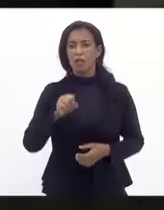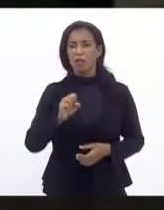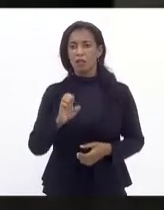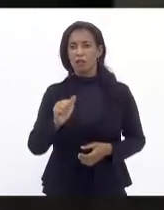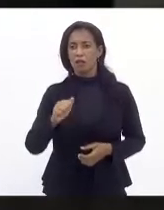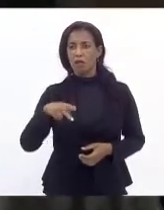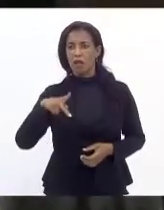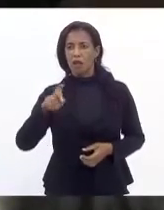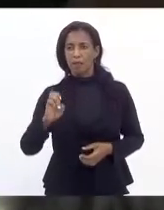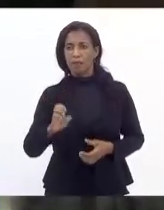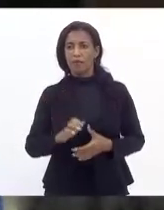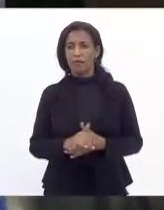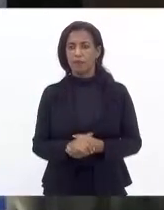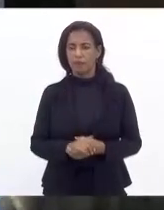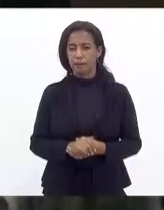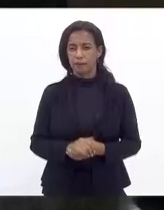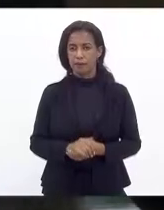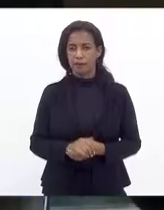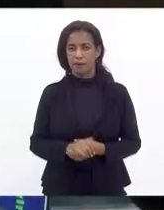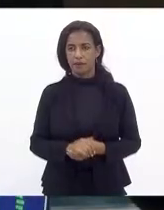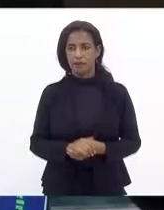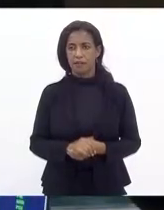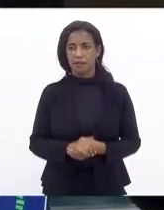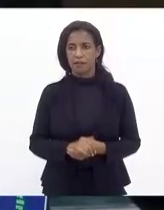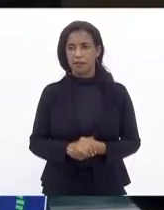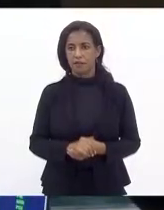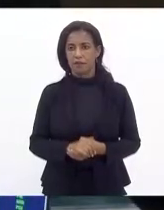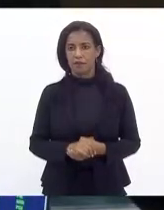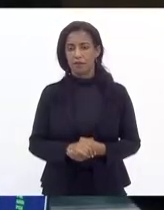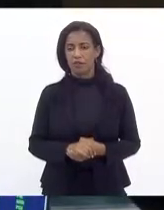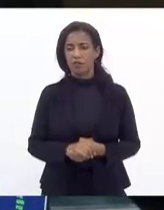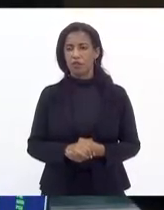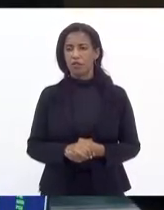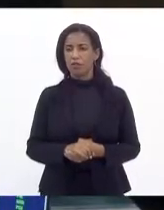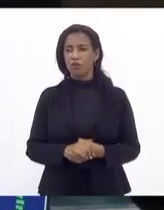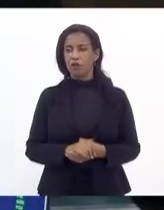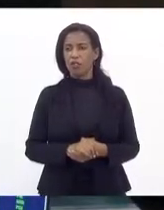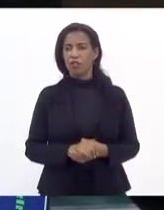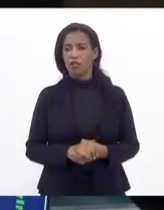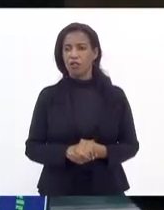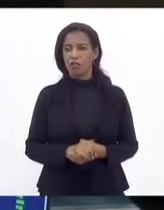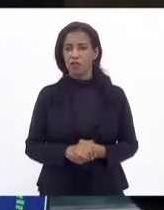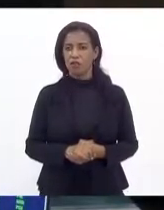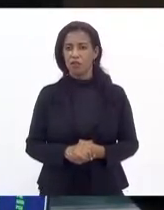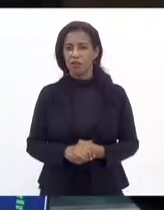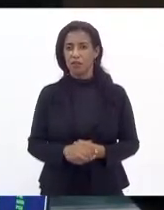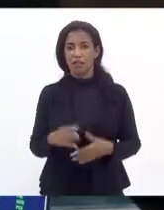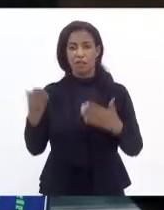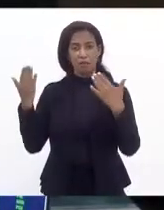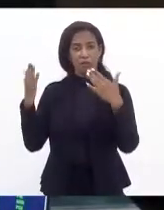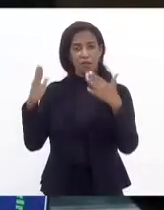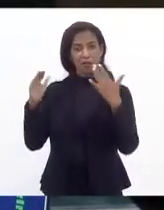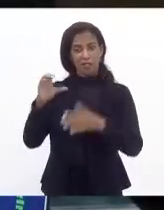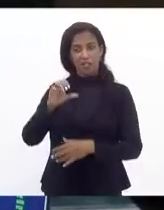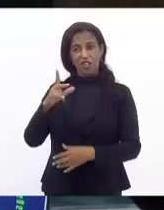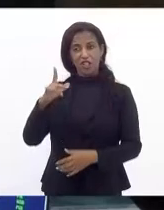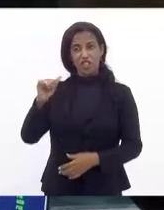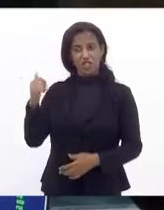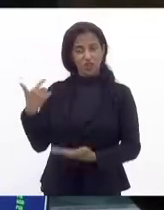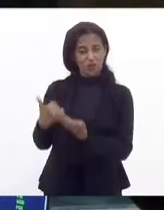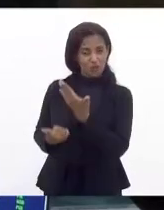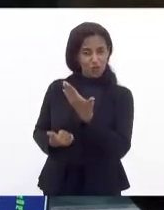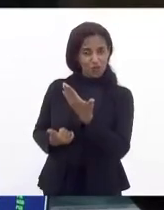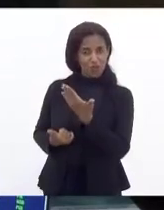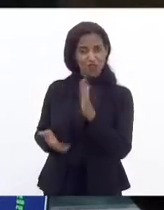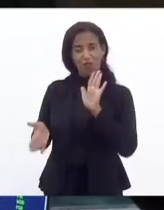não? Flávio Serafim também vai estar presente, okay. Foi aprovado na comissão, vice-presidente da comissão. Okay. E dizer, parabenizar o deputado Chico Machado, presidente.